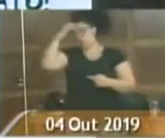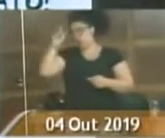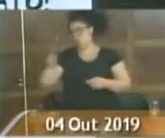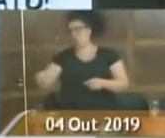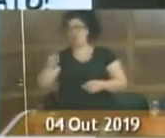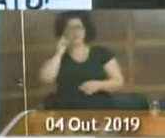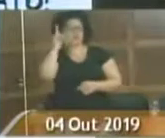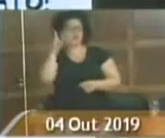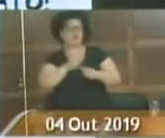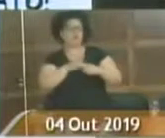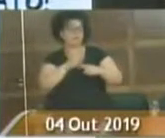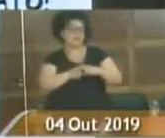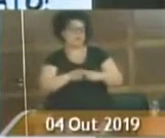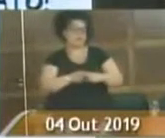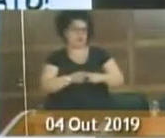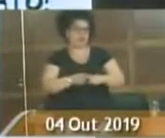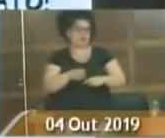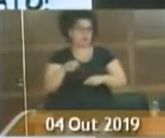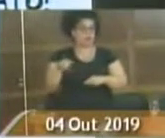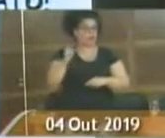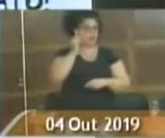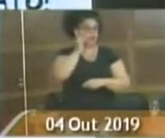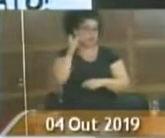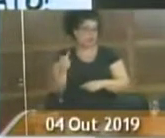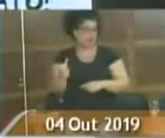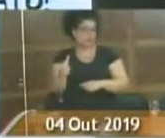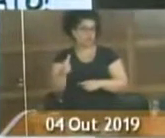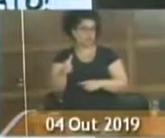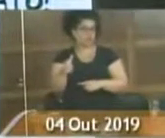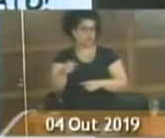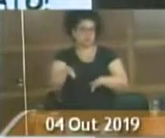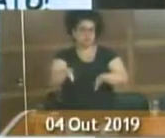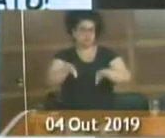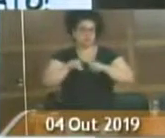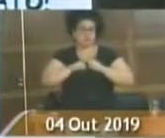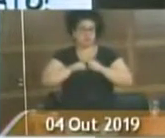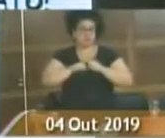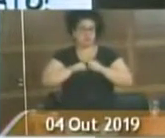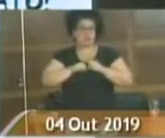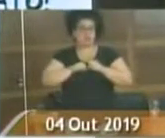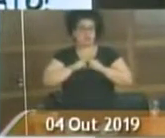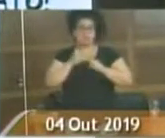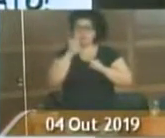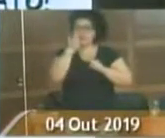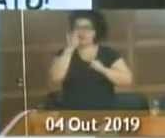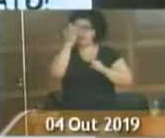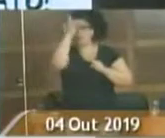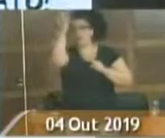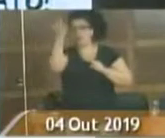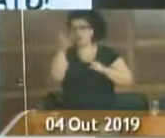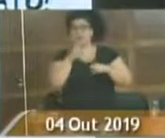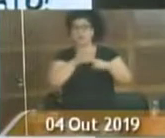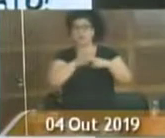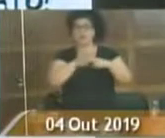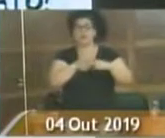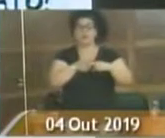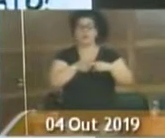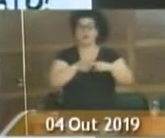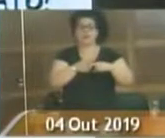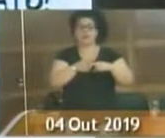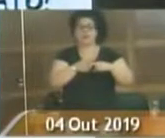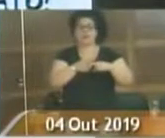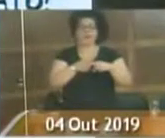o gatinho, ele é aquele animalzinho que eles se contaminam com mais facilidade. Por quê?